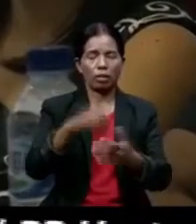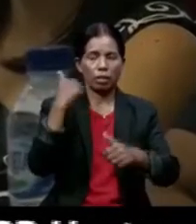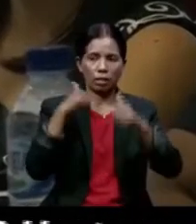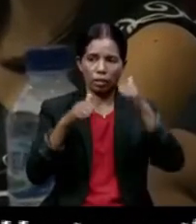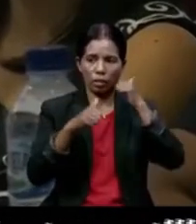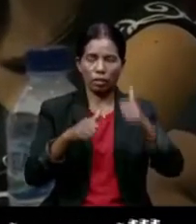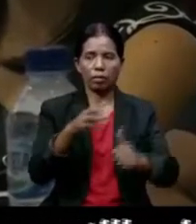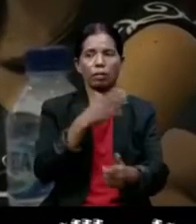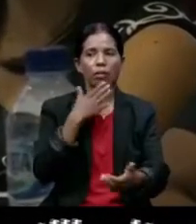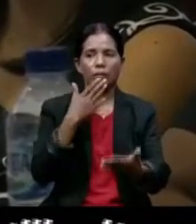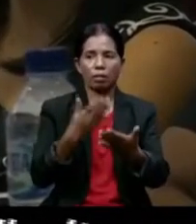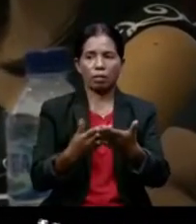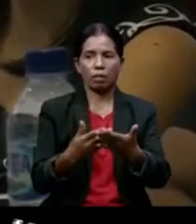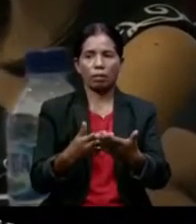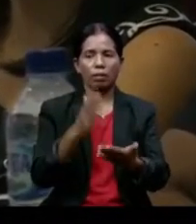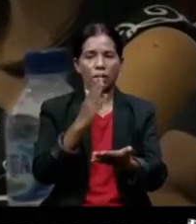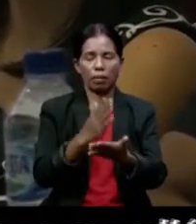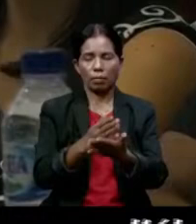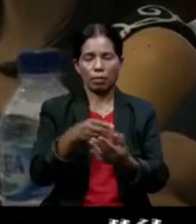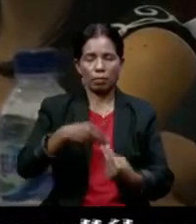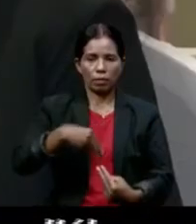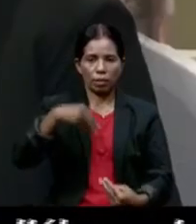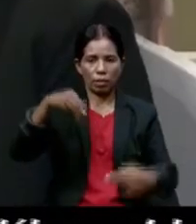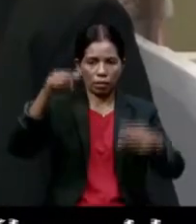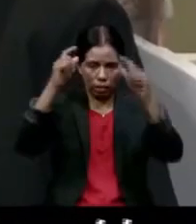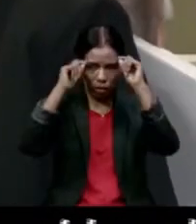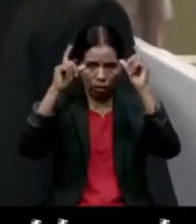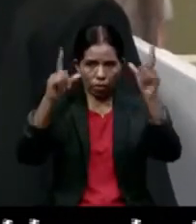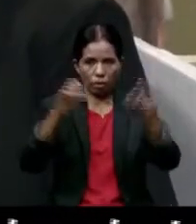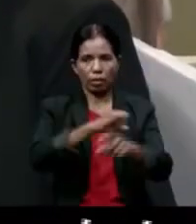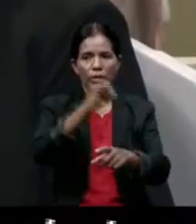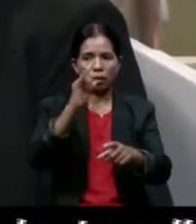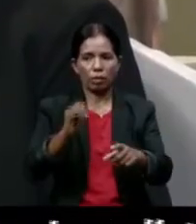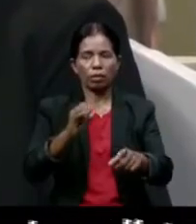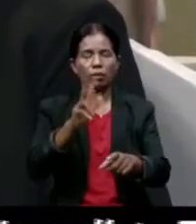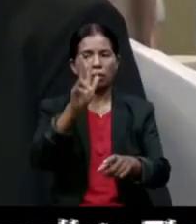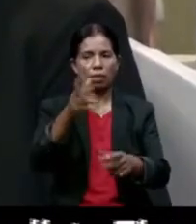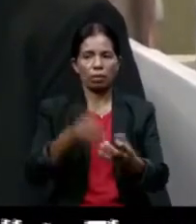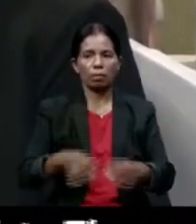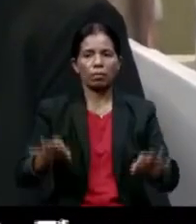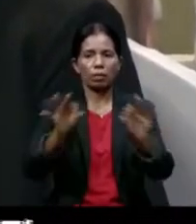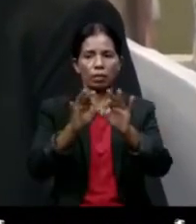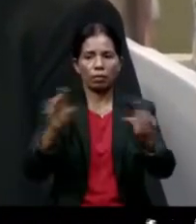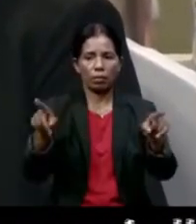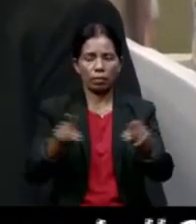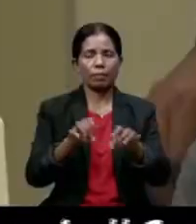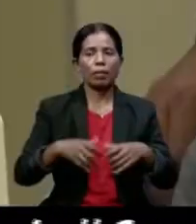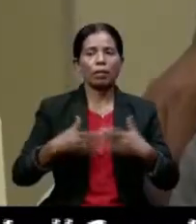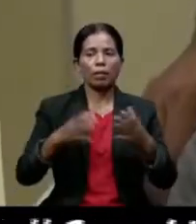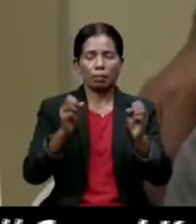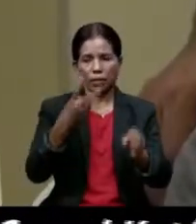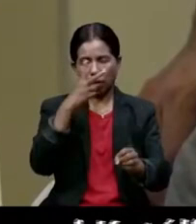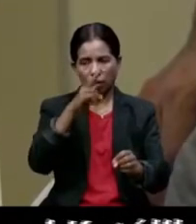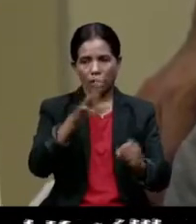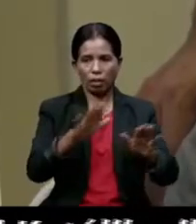atividade integrada ida, onde combate a malnutrição no Timor-Leste, não identifica assunto tolo, não é bem importante, mas canessan, o insama bele harreba